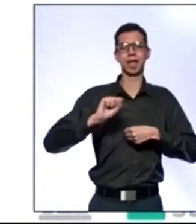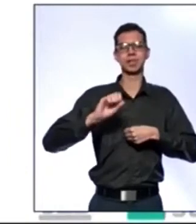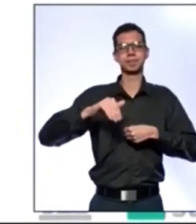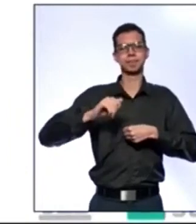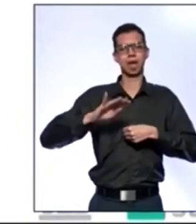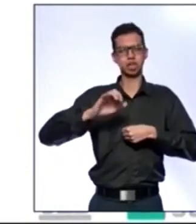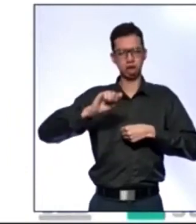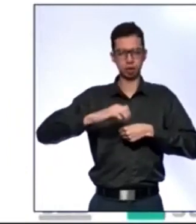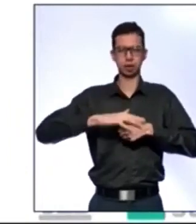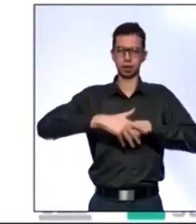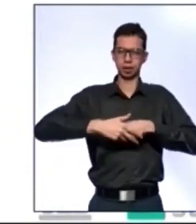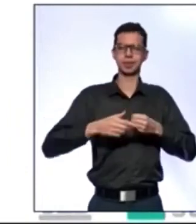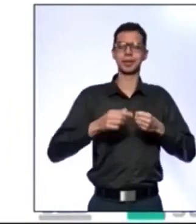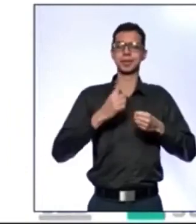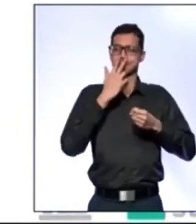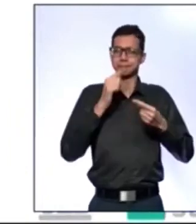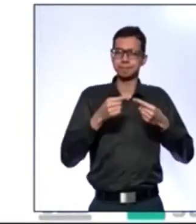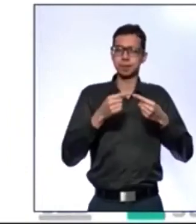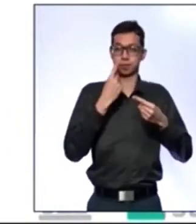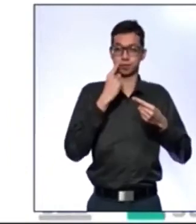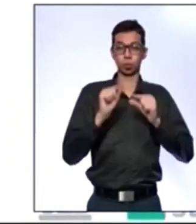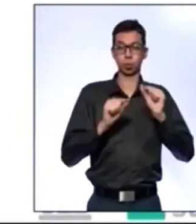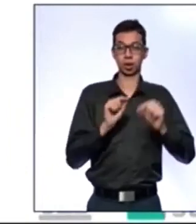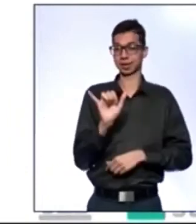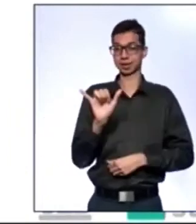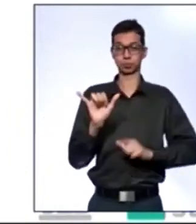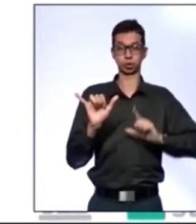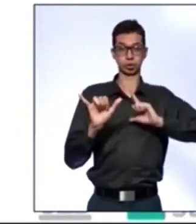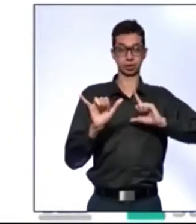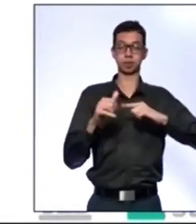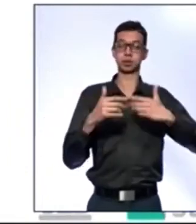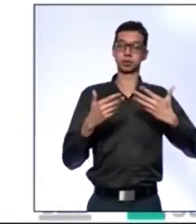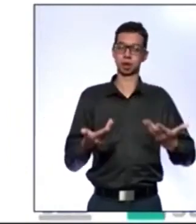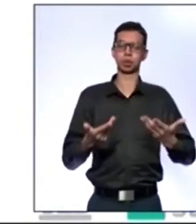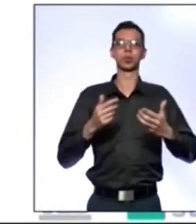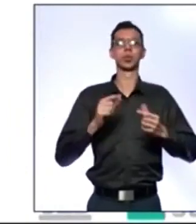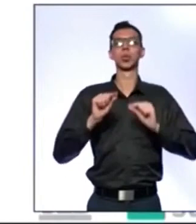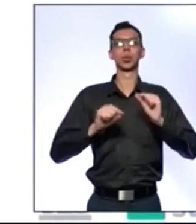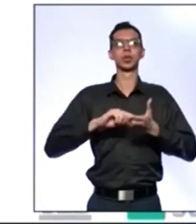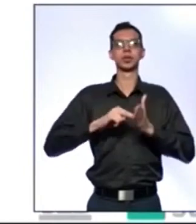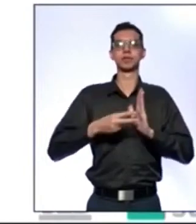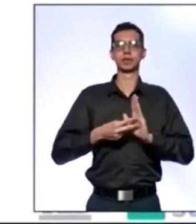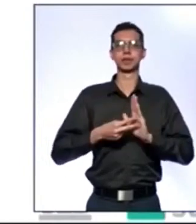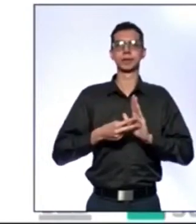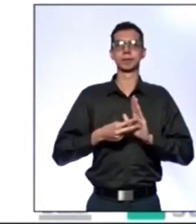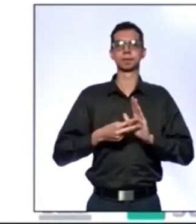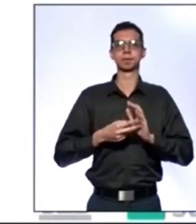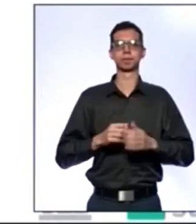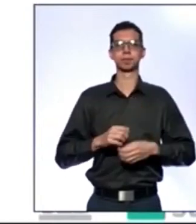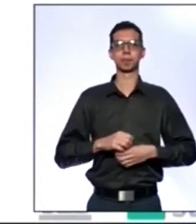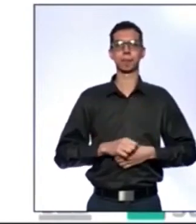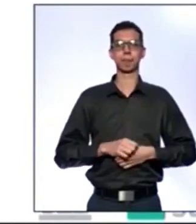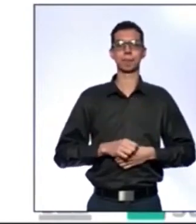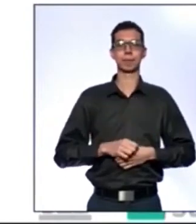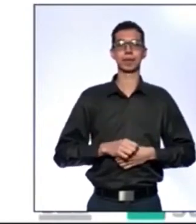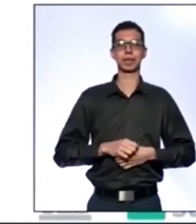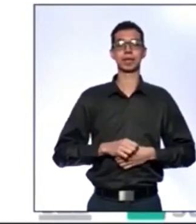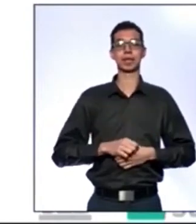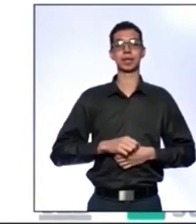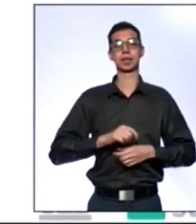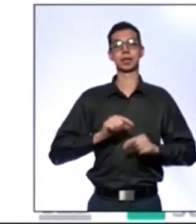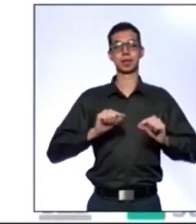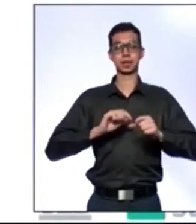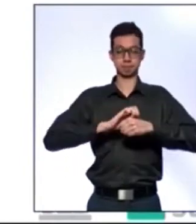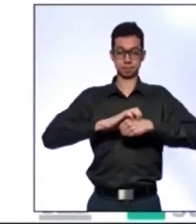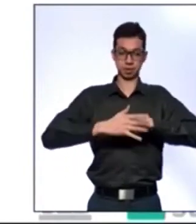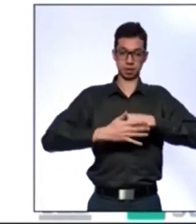um Yzinho. Esse Y é o anticorpo preso na membrana. Esse anticorpo preso à membrana